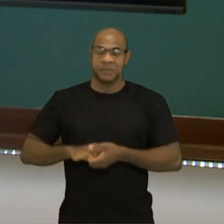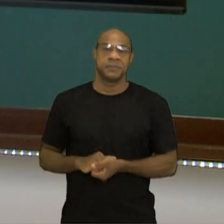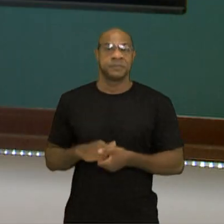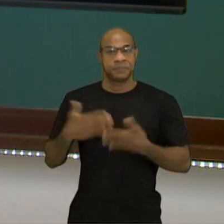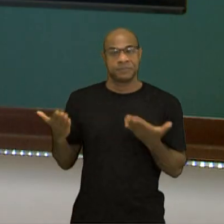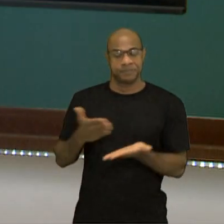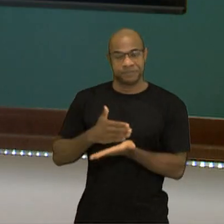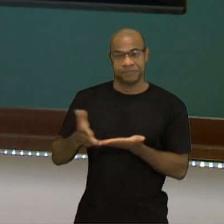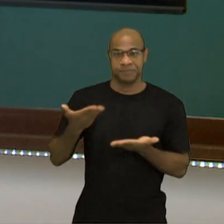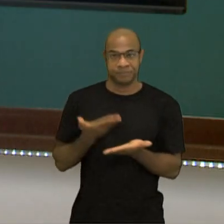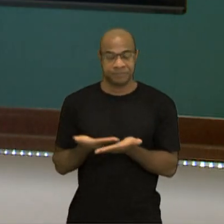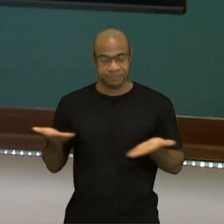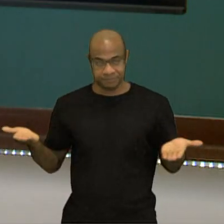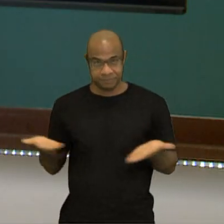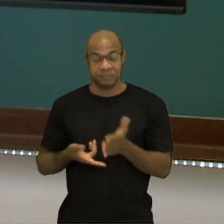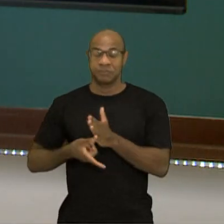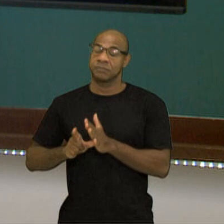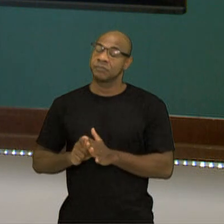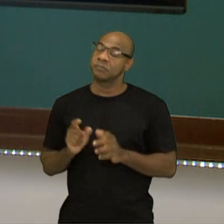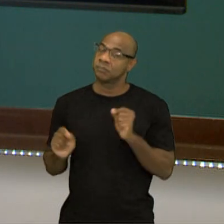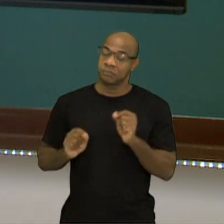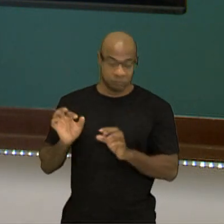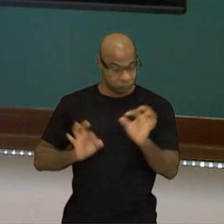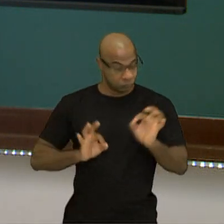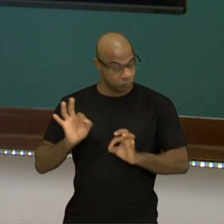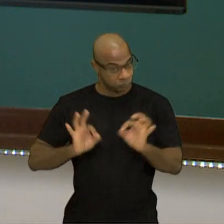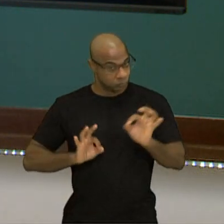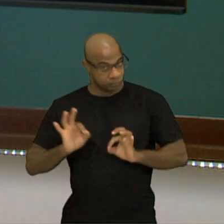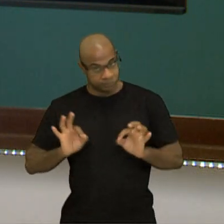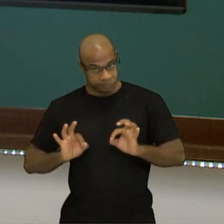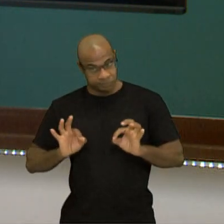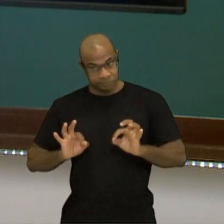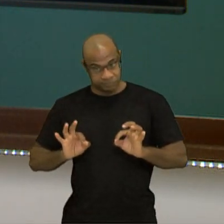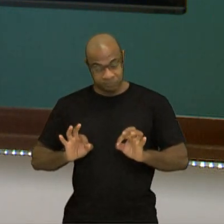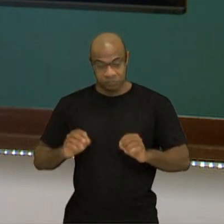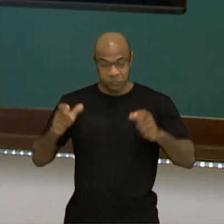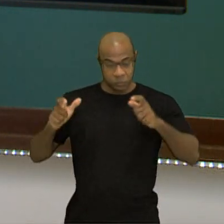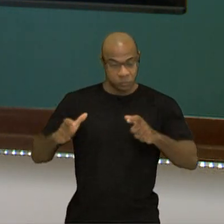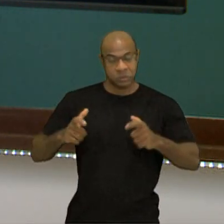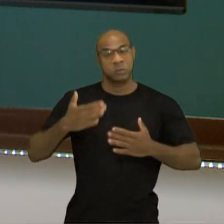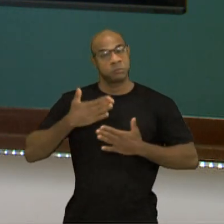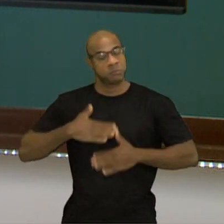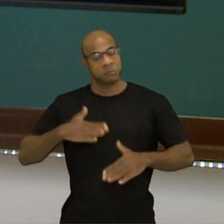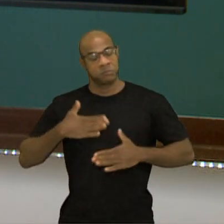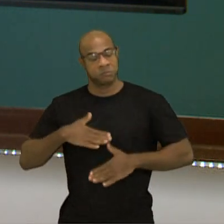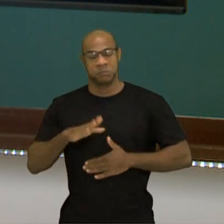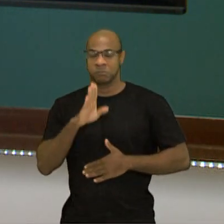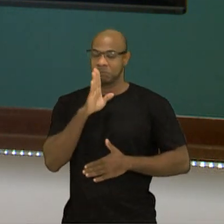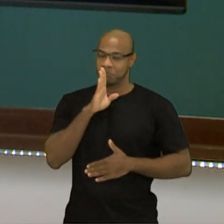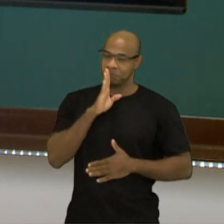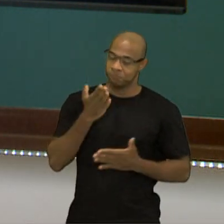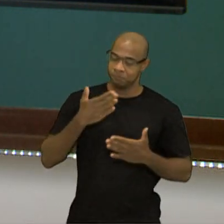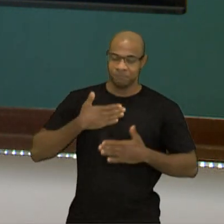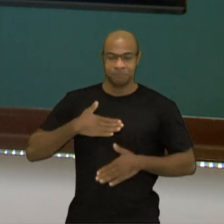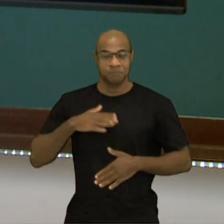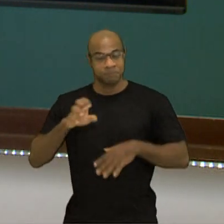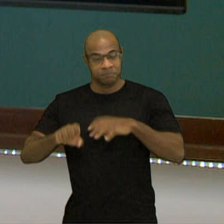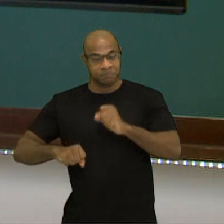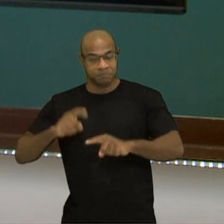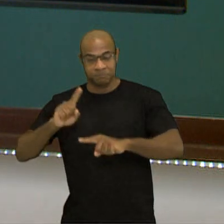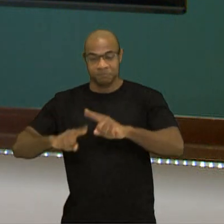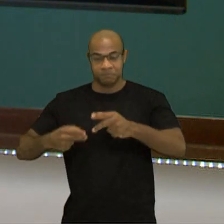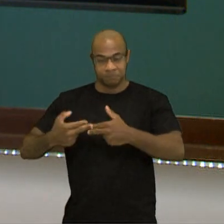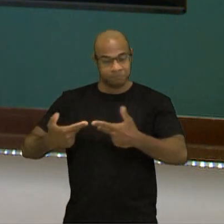vamos iniciar a nossa aula, mas antes, se organizem aí em um local tranquilo, silencioso, pegue o seu material, tá